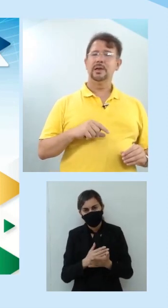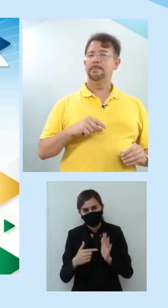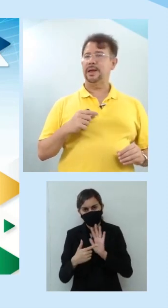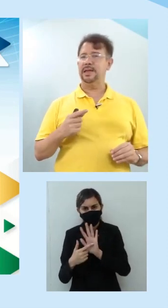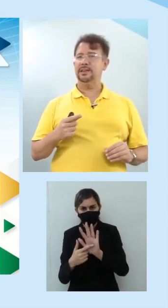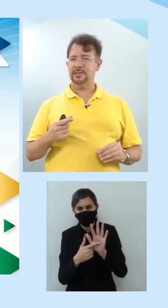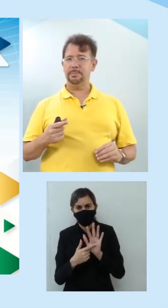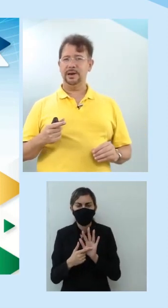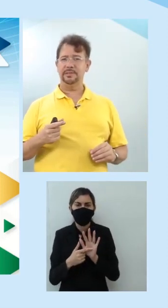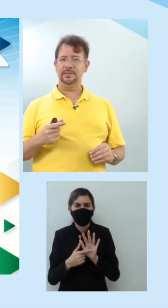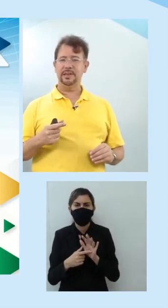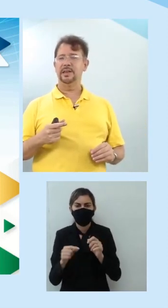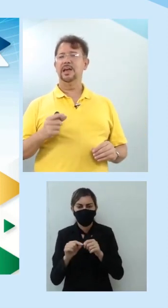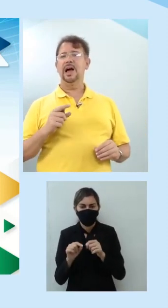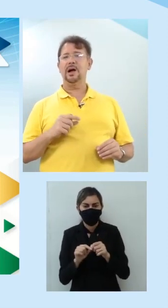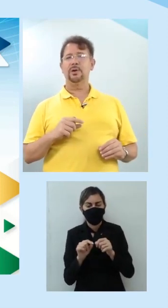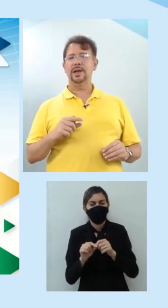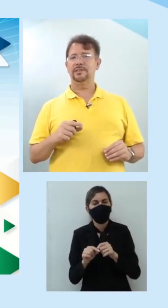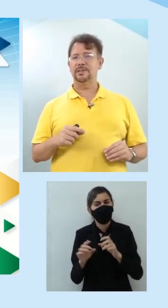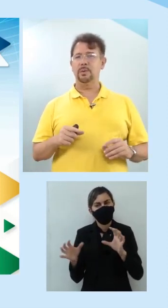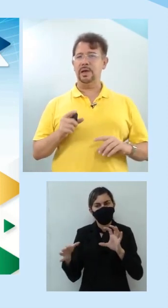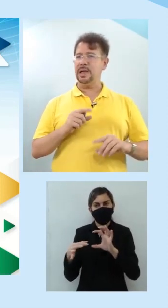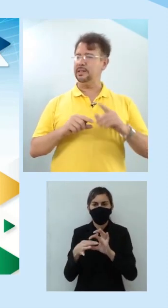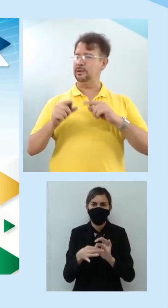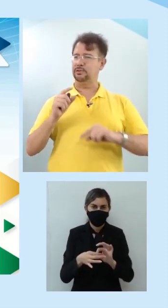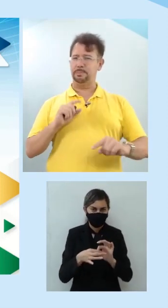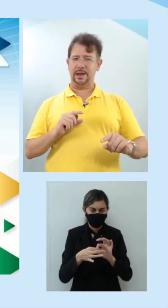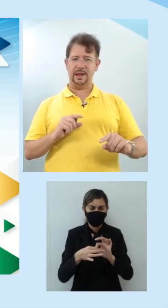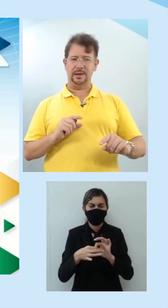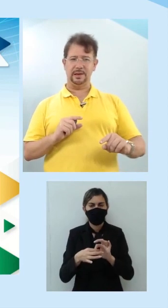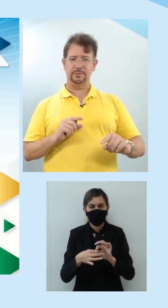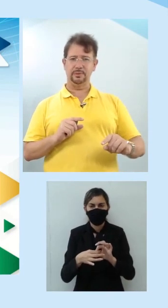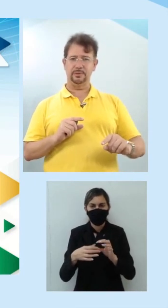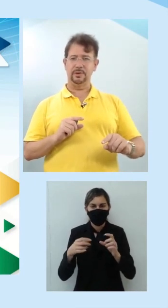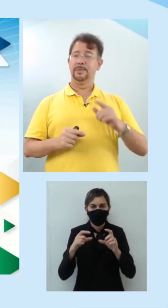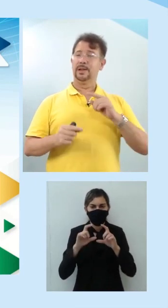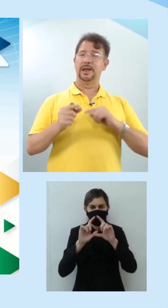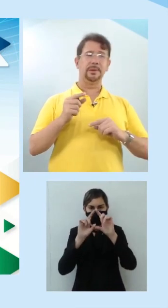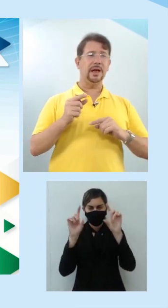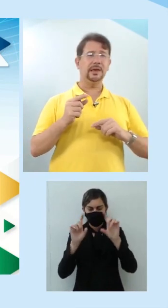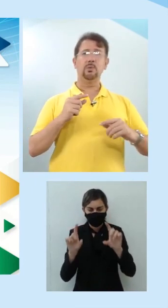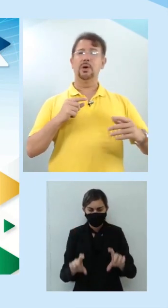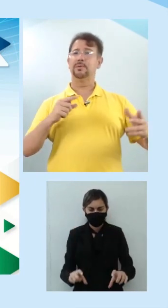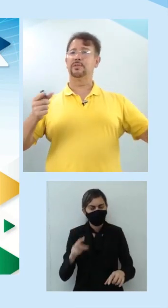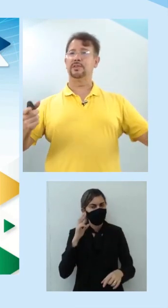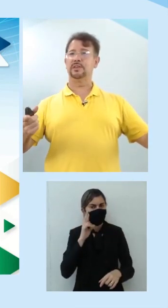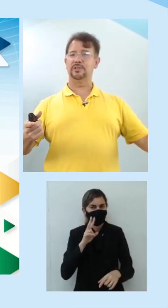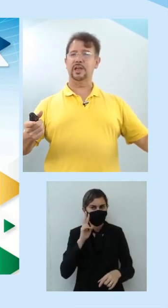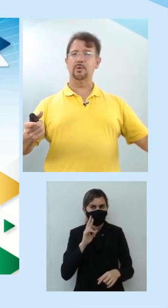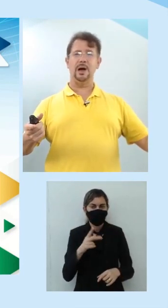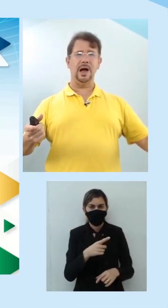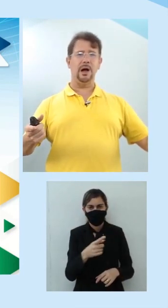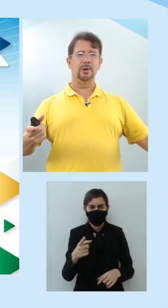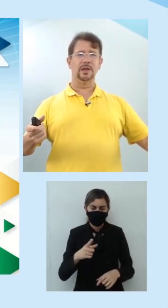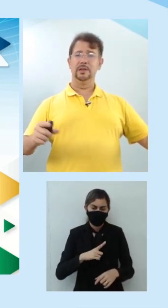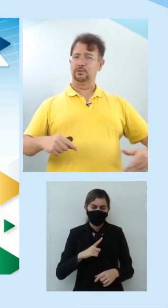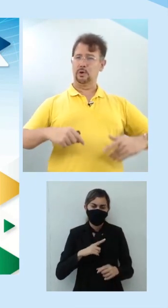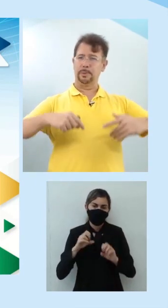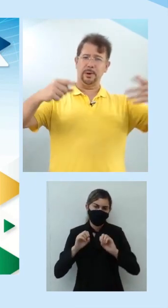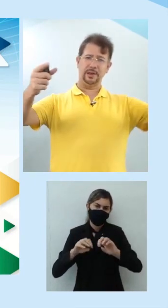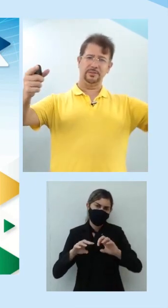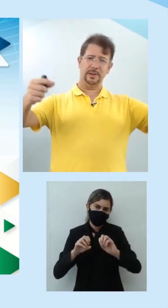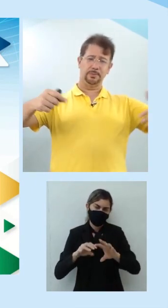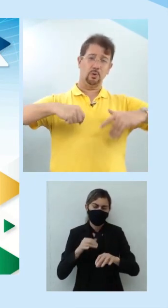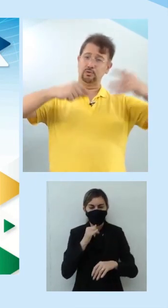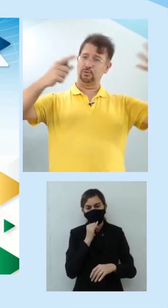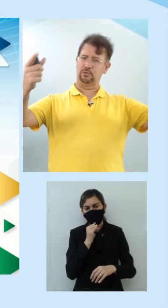indicados para estabelecer a conexão entre os parágrafos. Lembrar que quando vocês têm uma aula sobre,